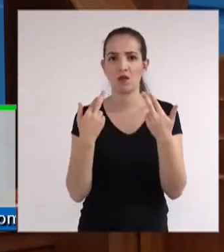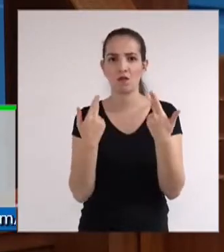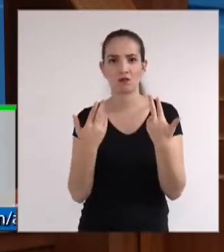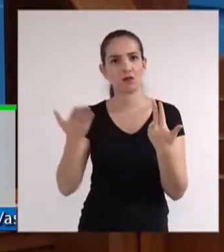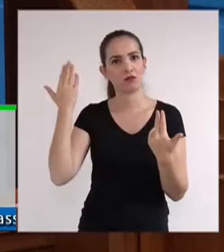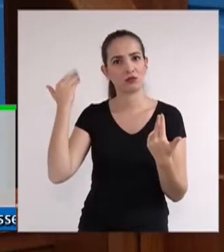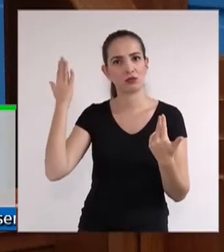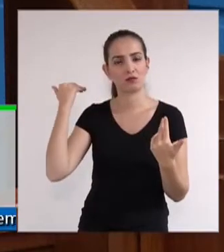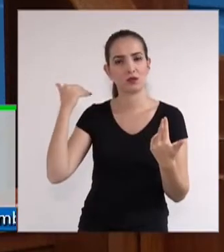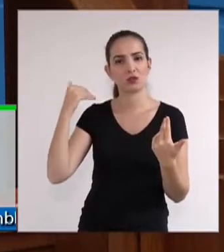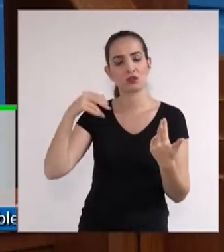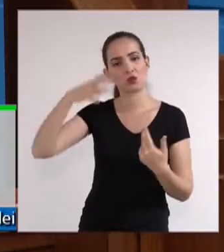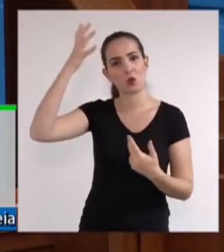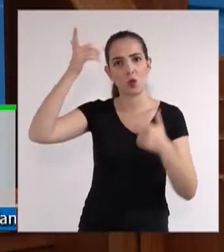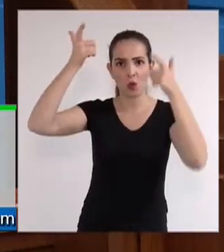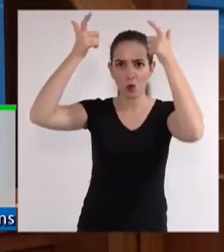XV,